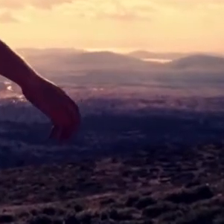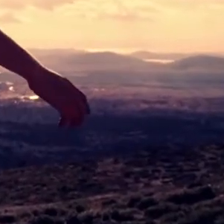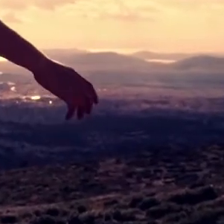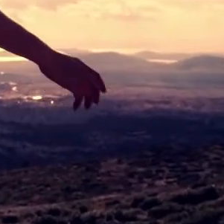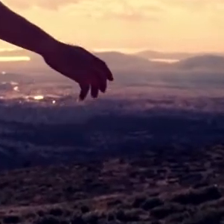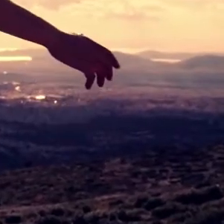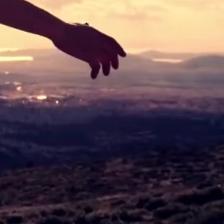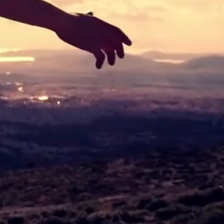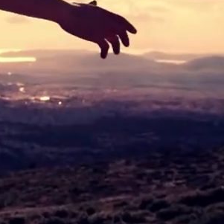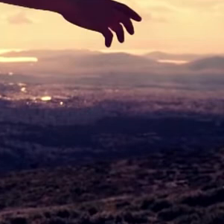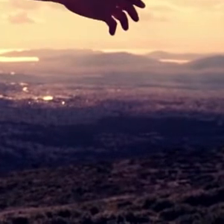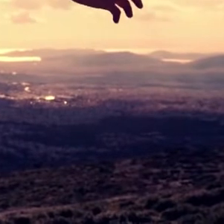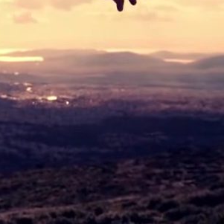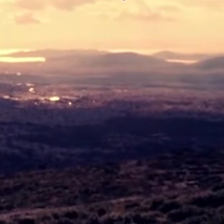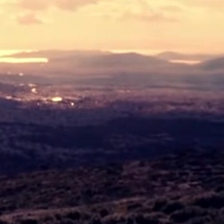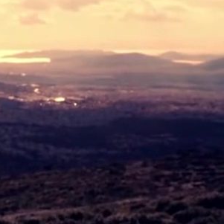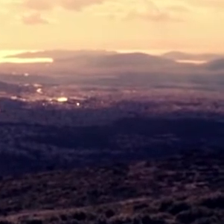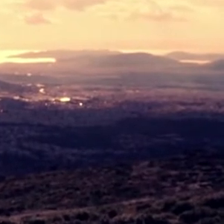tudo bem